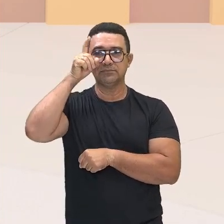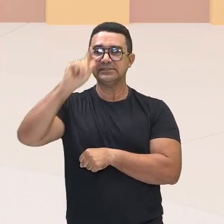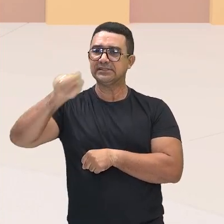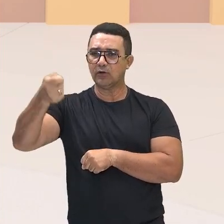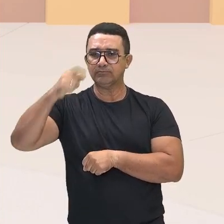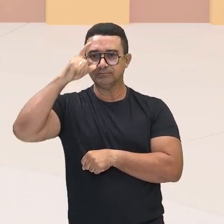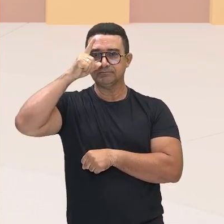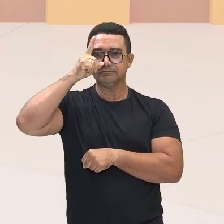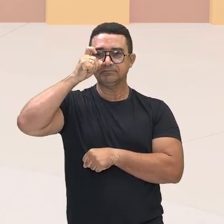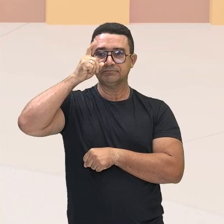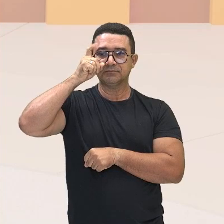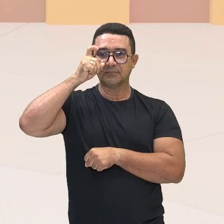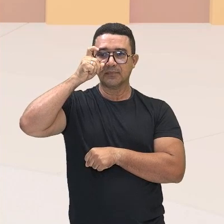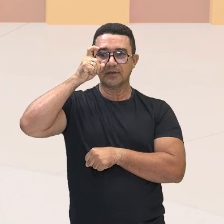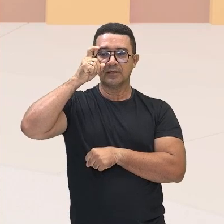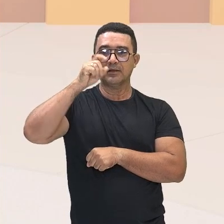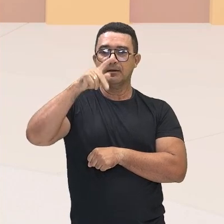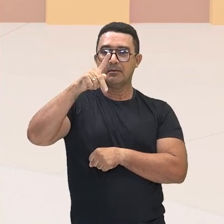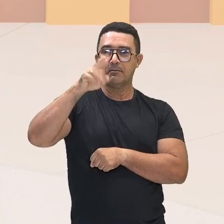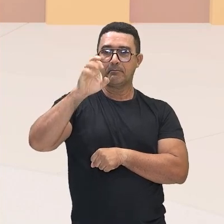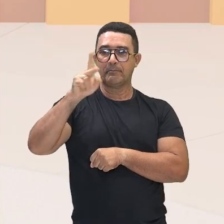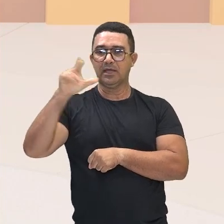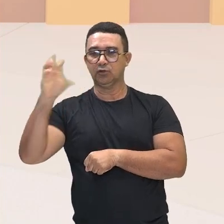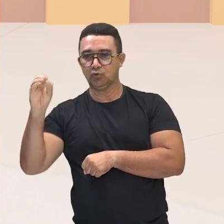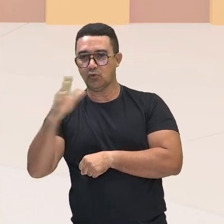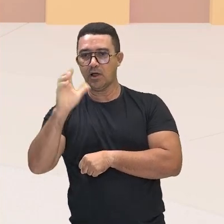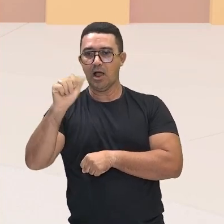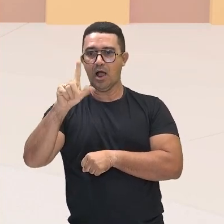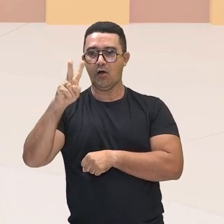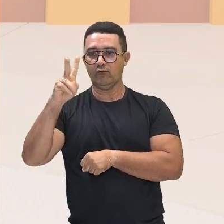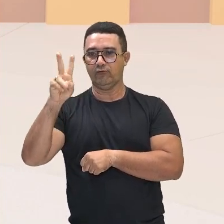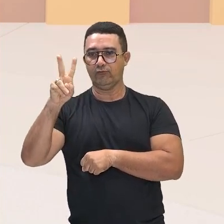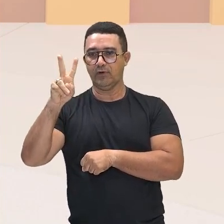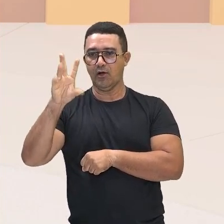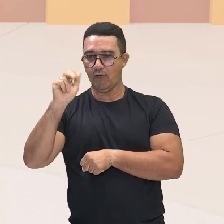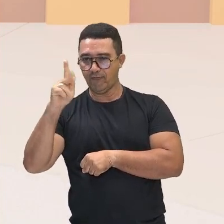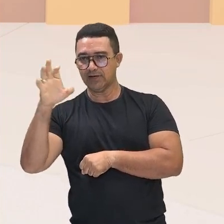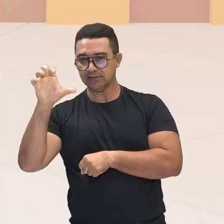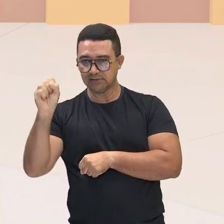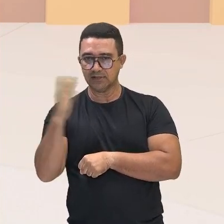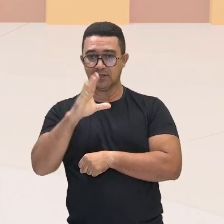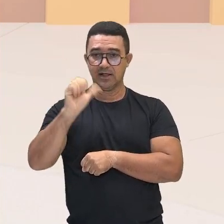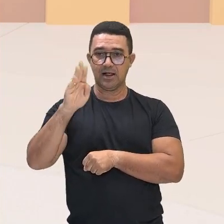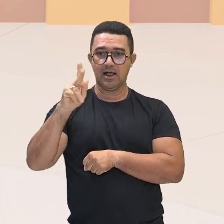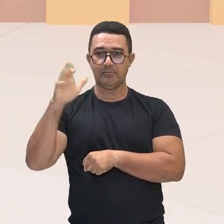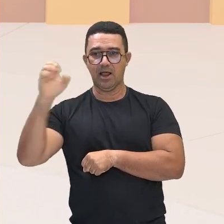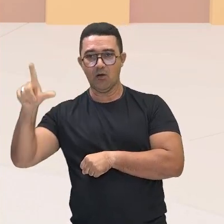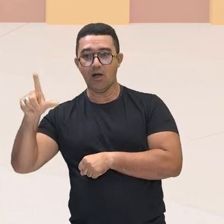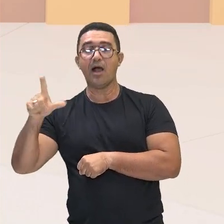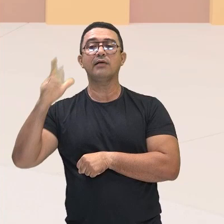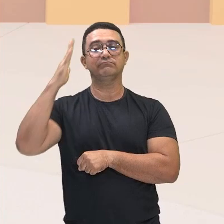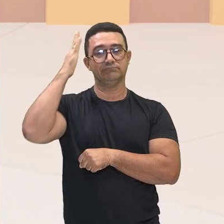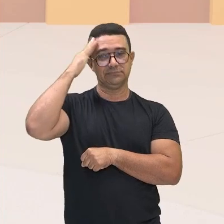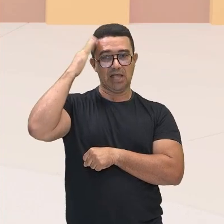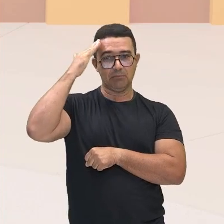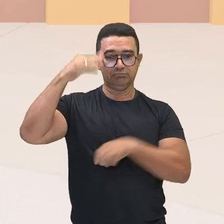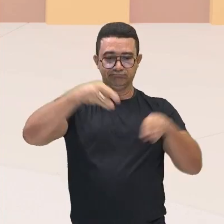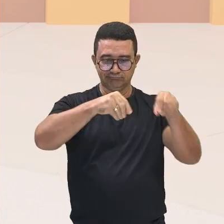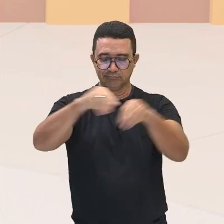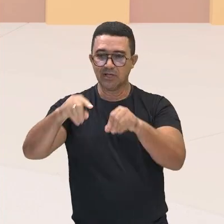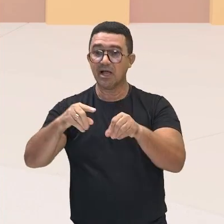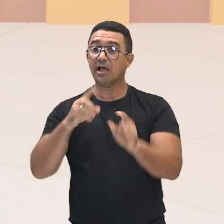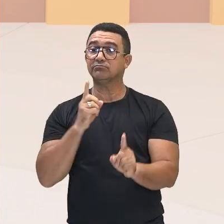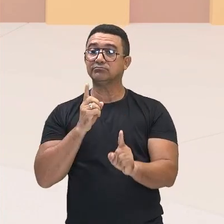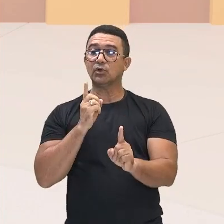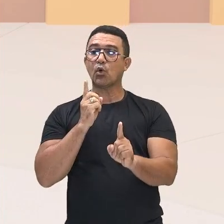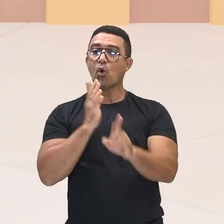ter, então, a documentação de que o nosso território passou a ser, então, descoberto. Na